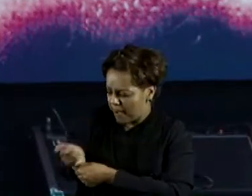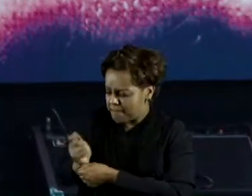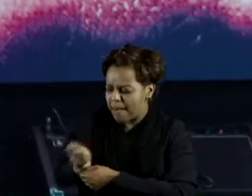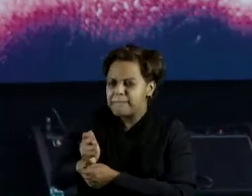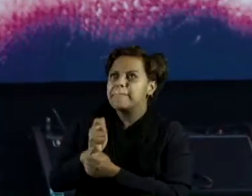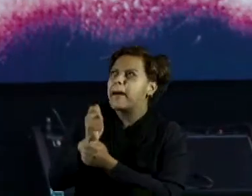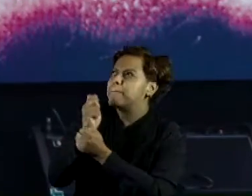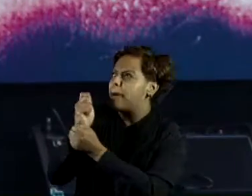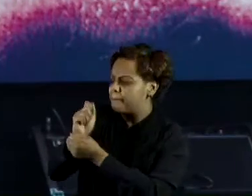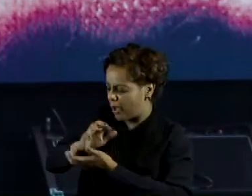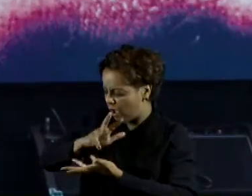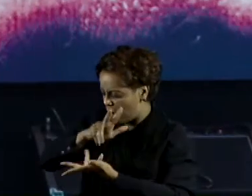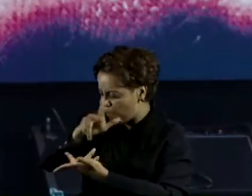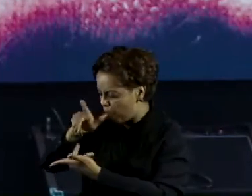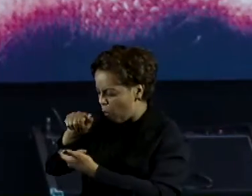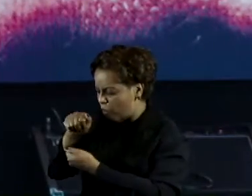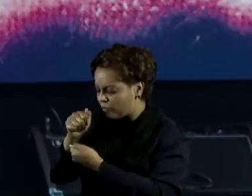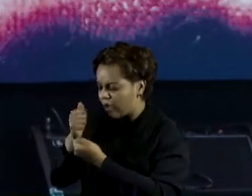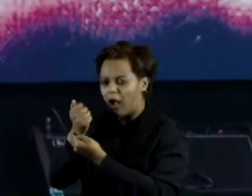vai glorificar a Deus.